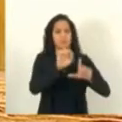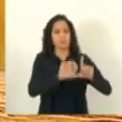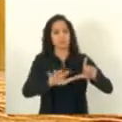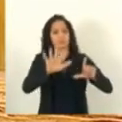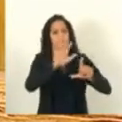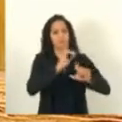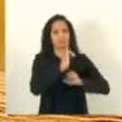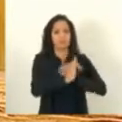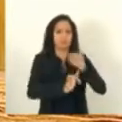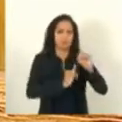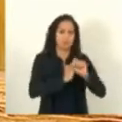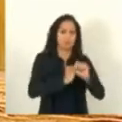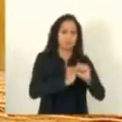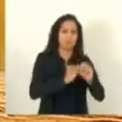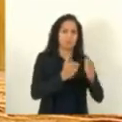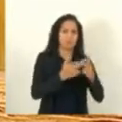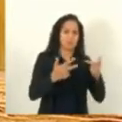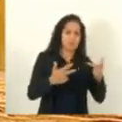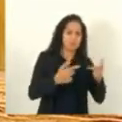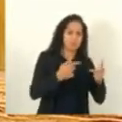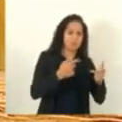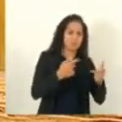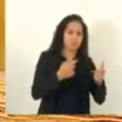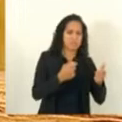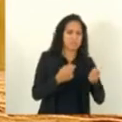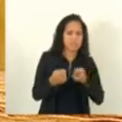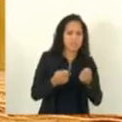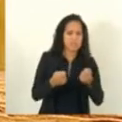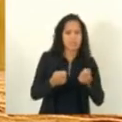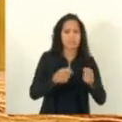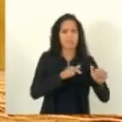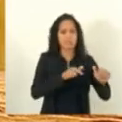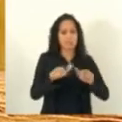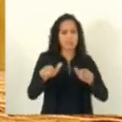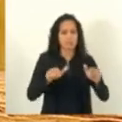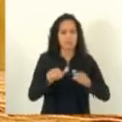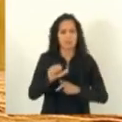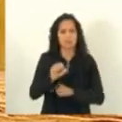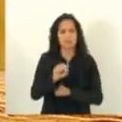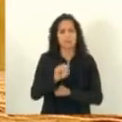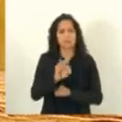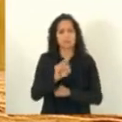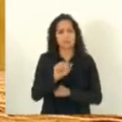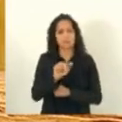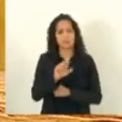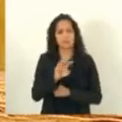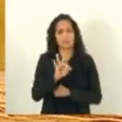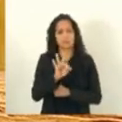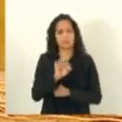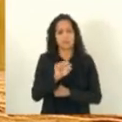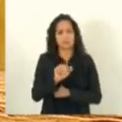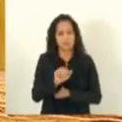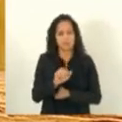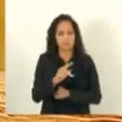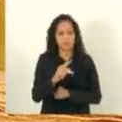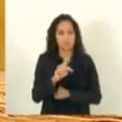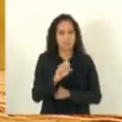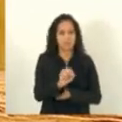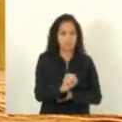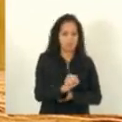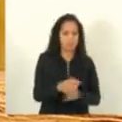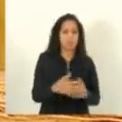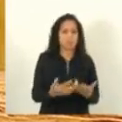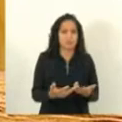digitais, muitos negócios que estão surgindo, startups, na modernidade, têm como